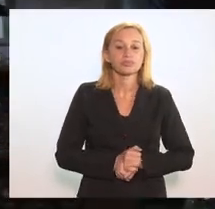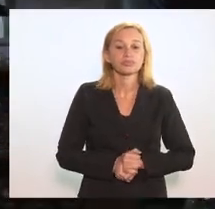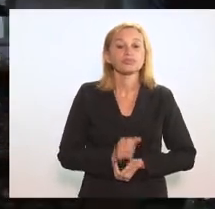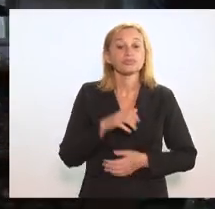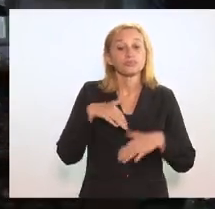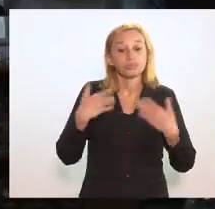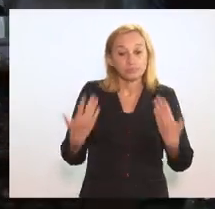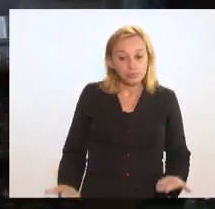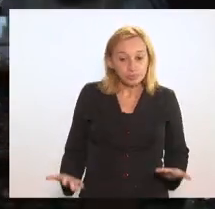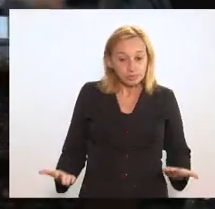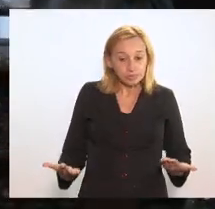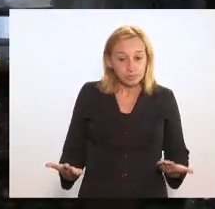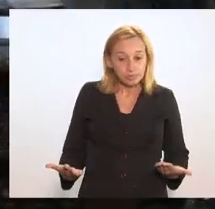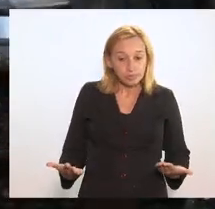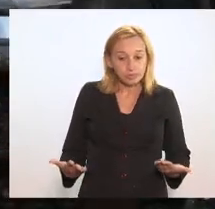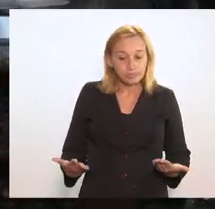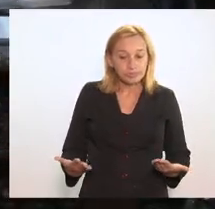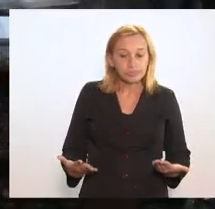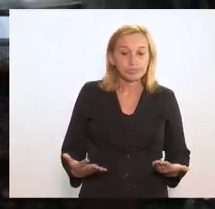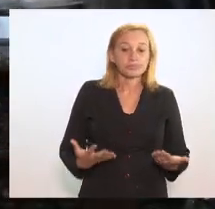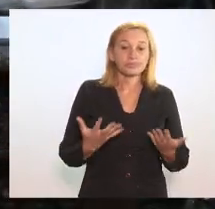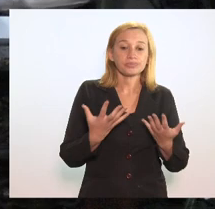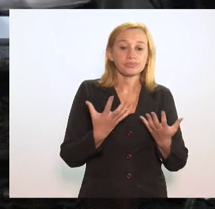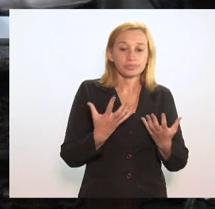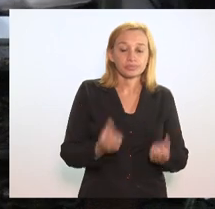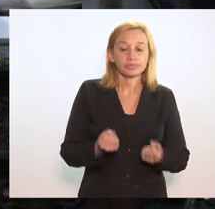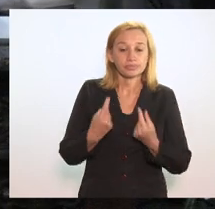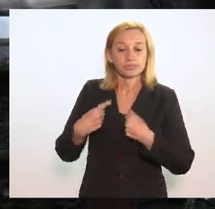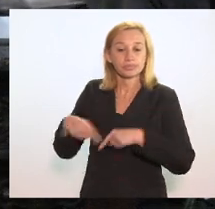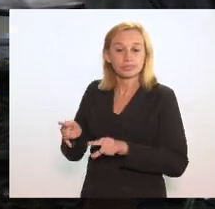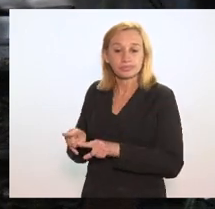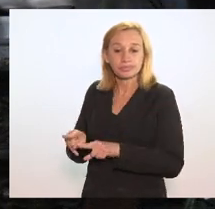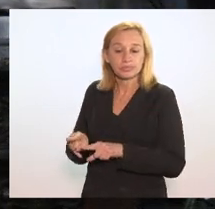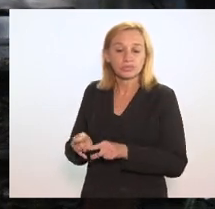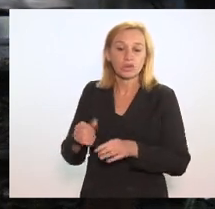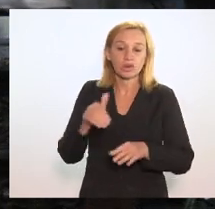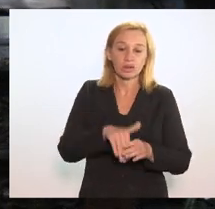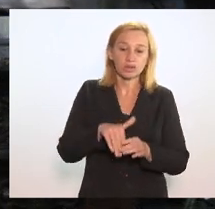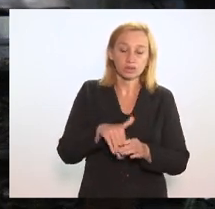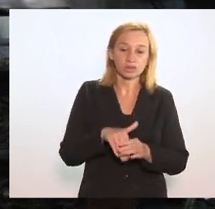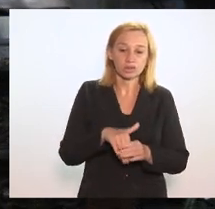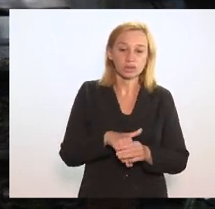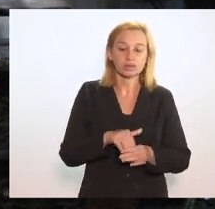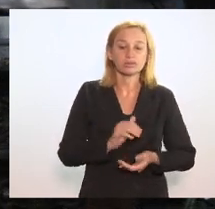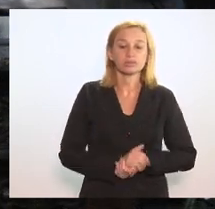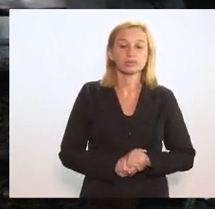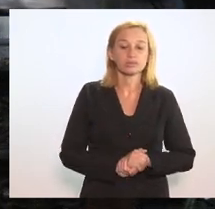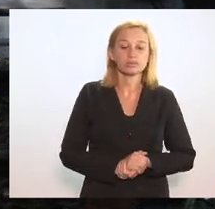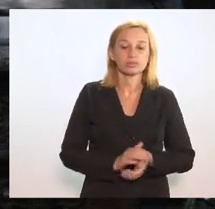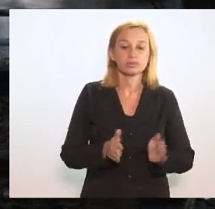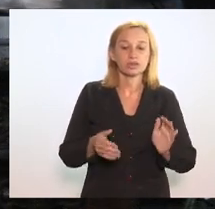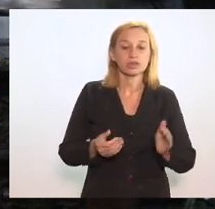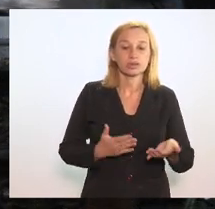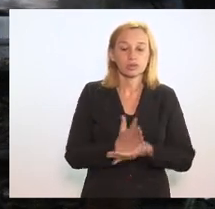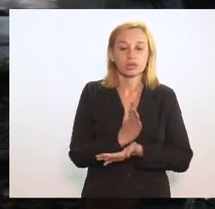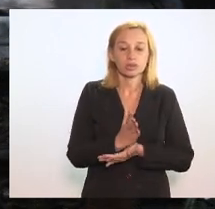Então, um favorável, um contrário. Em votação, aprovação da emenda modificativa número 7.